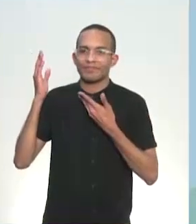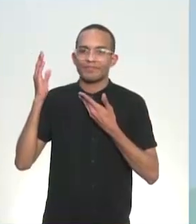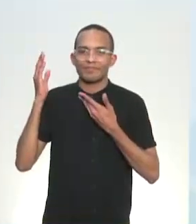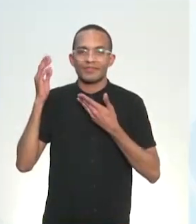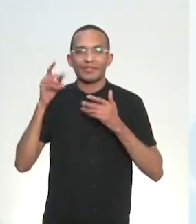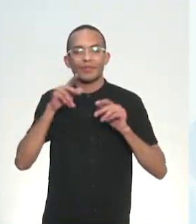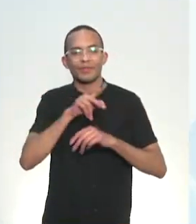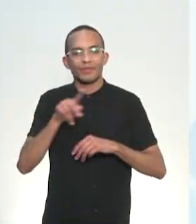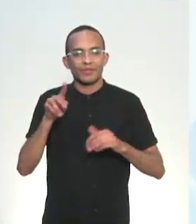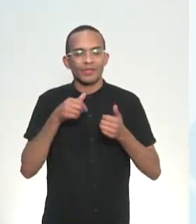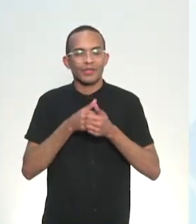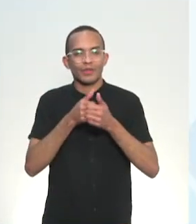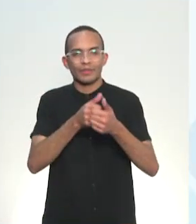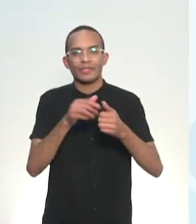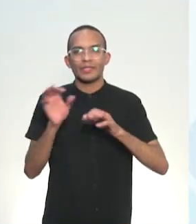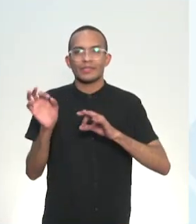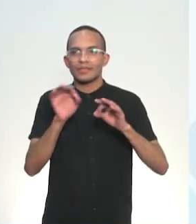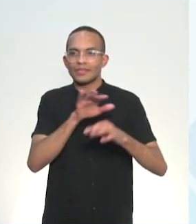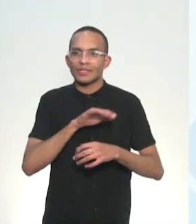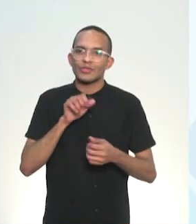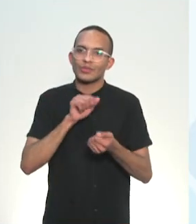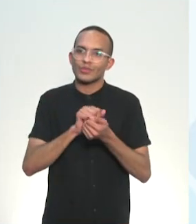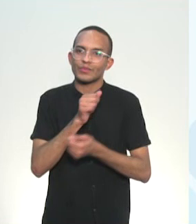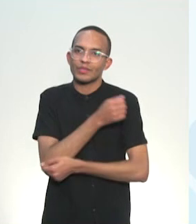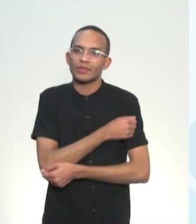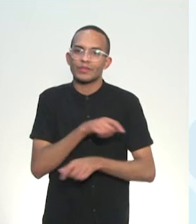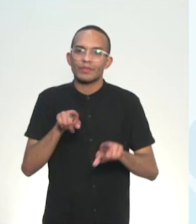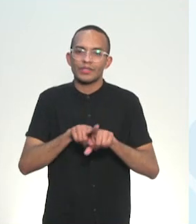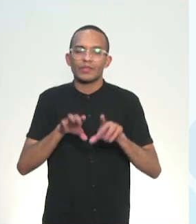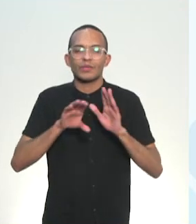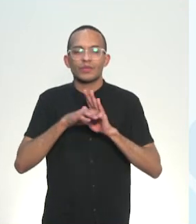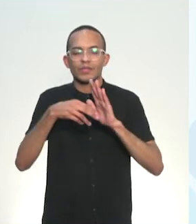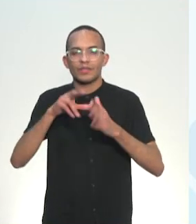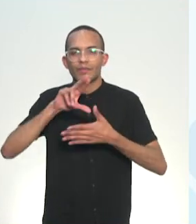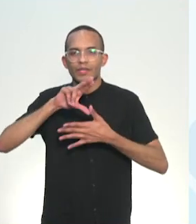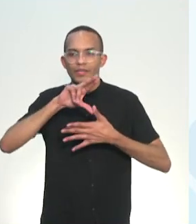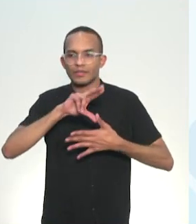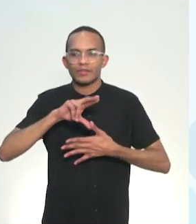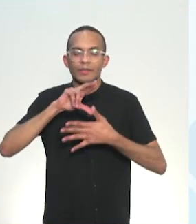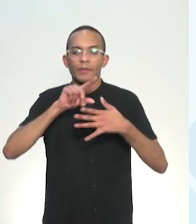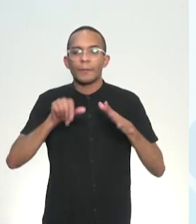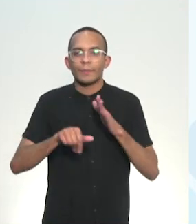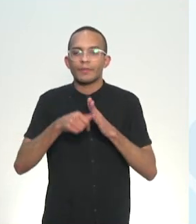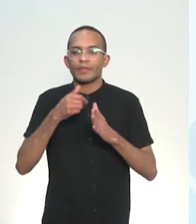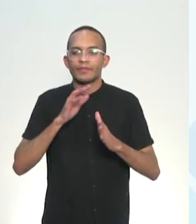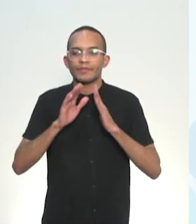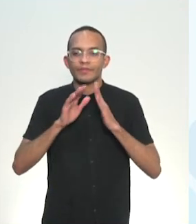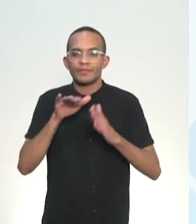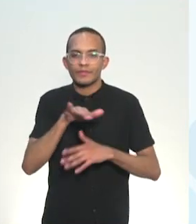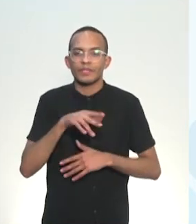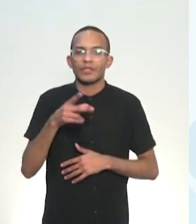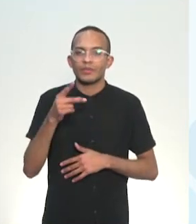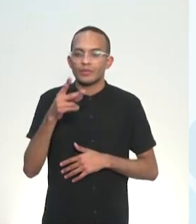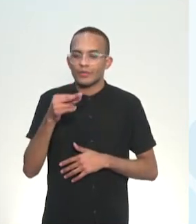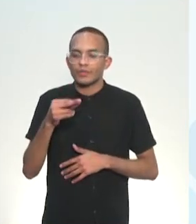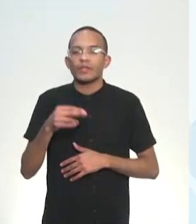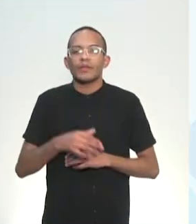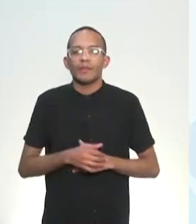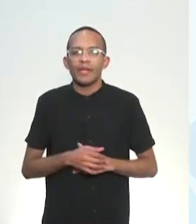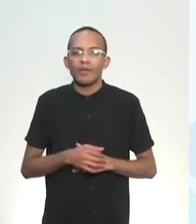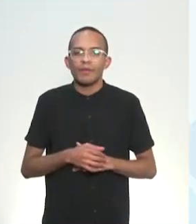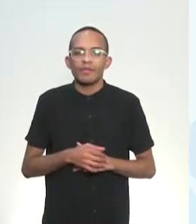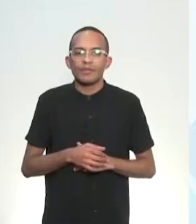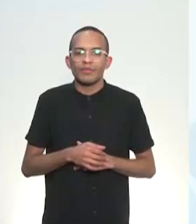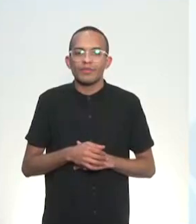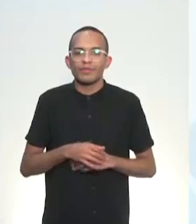para os professores acompanharem os alunos. O conceito aí de América Latina vai ser a primeira parte de duas partes de aula